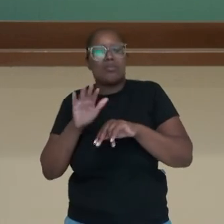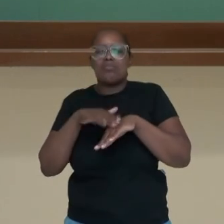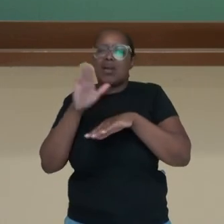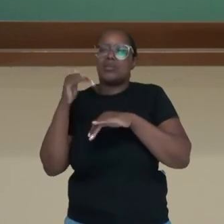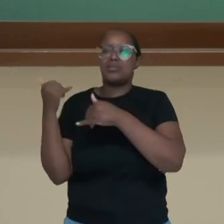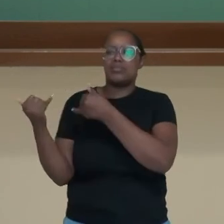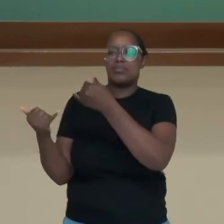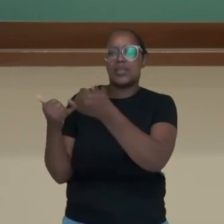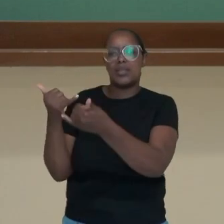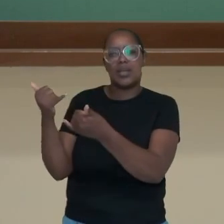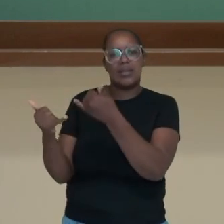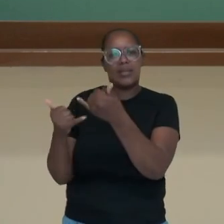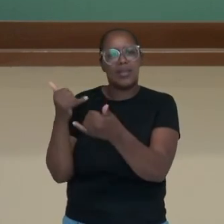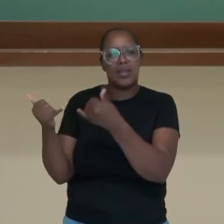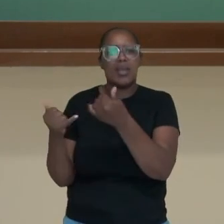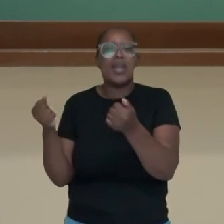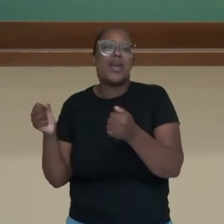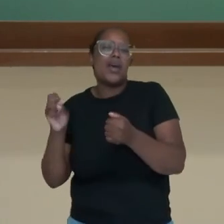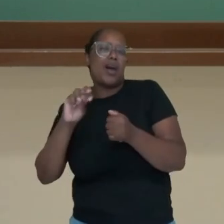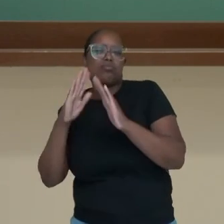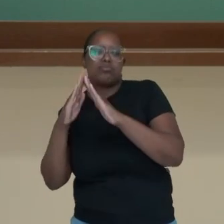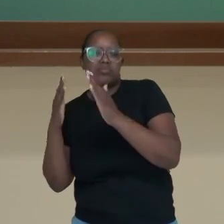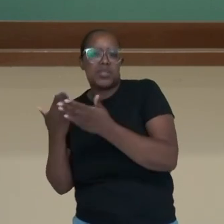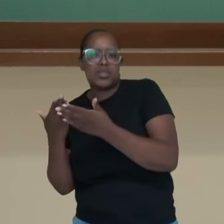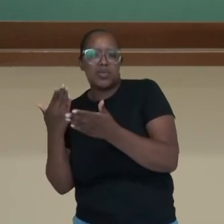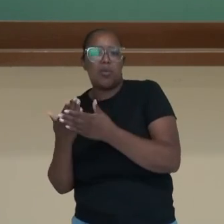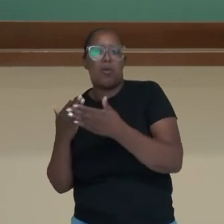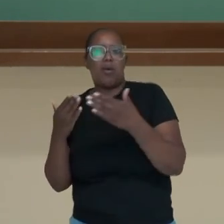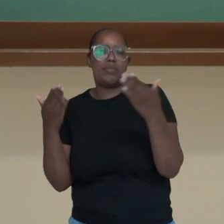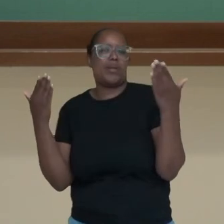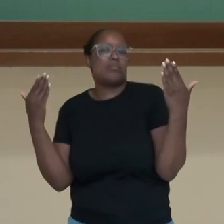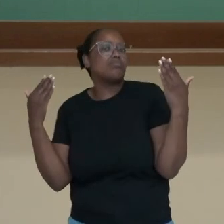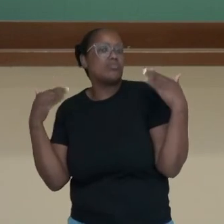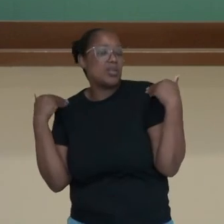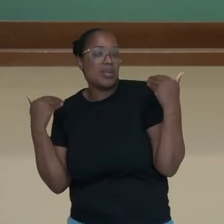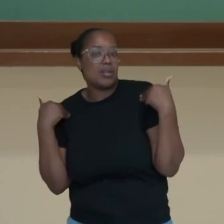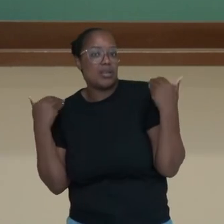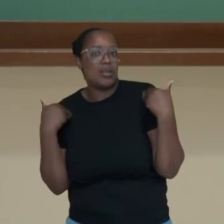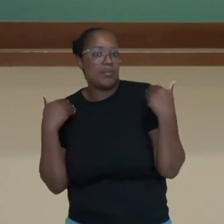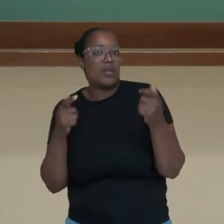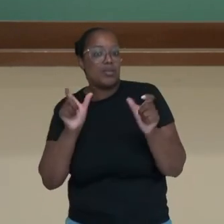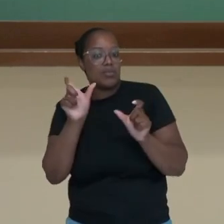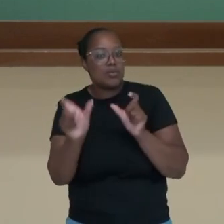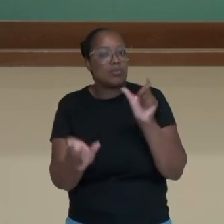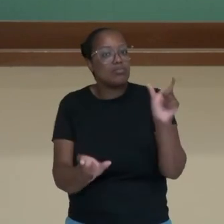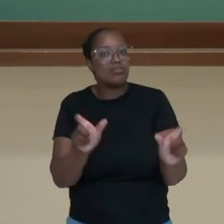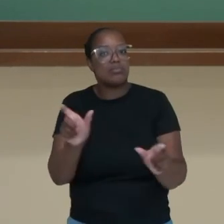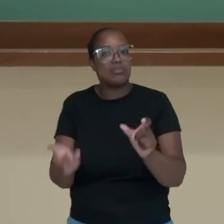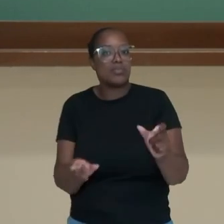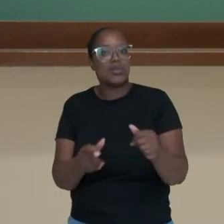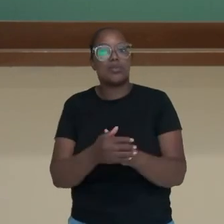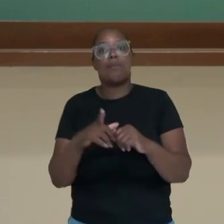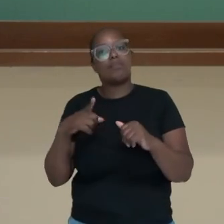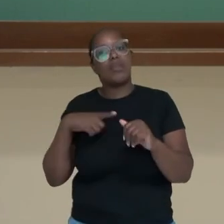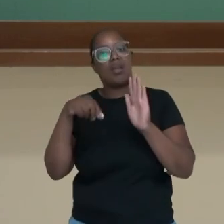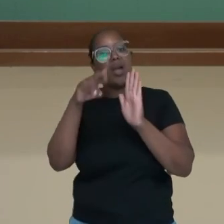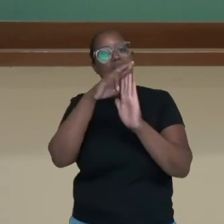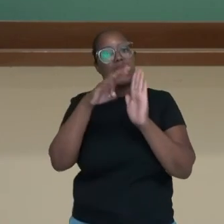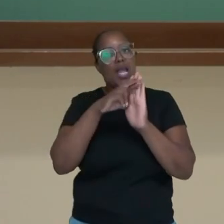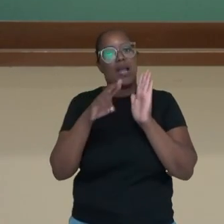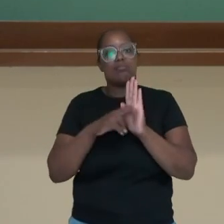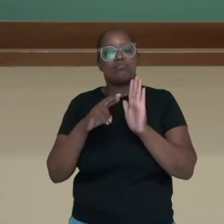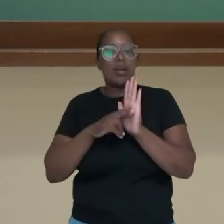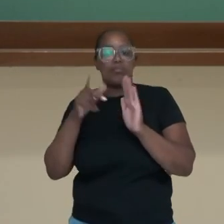descontraída, é mais voltado à recreação e o lazer, e pode ter as suas regras, então, né, como já